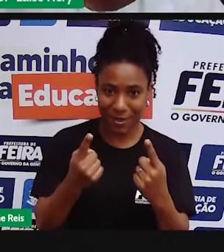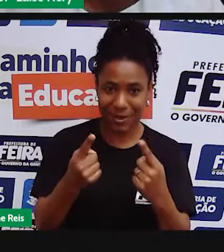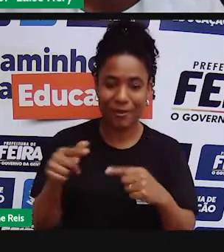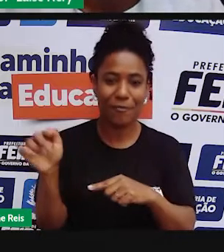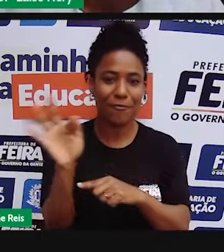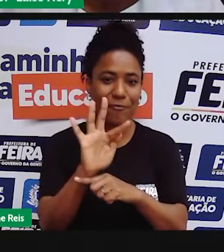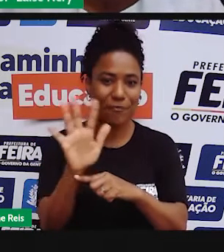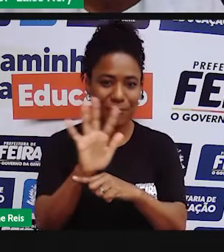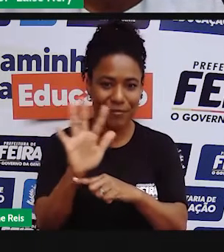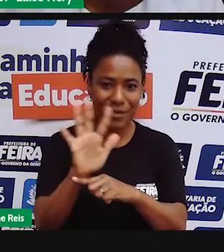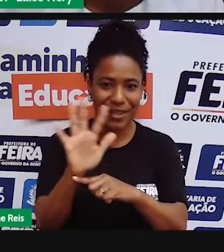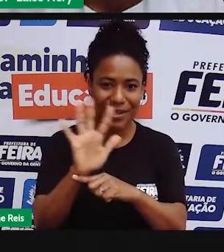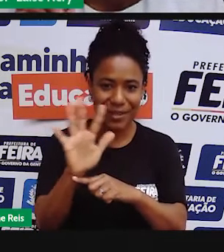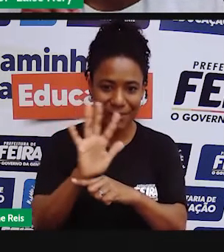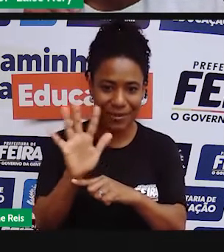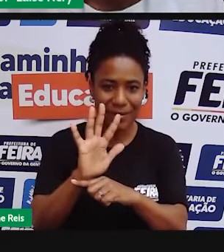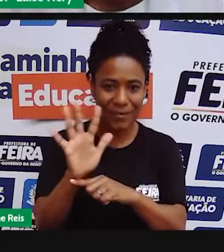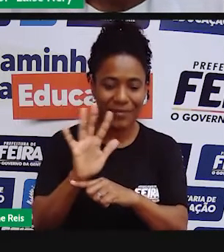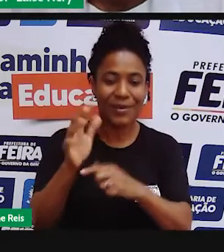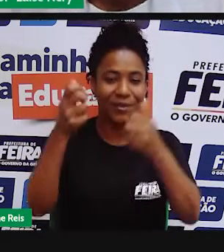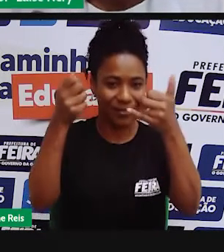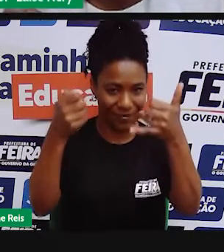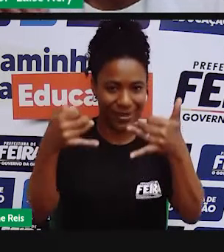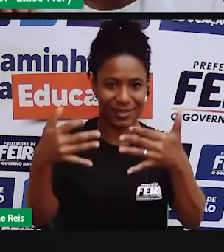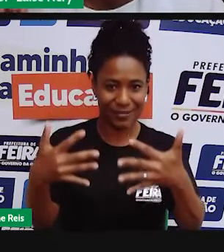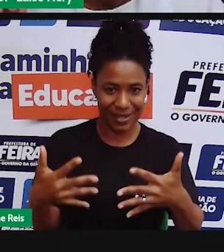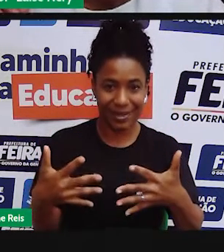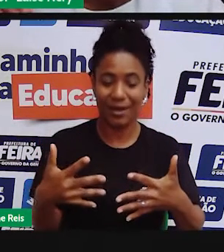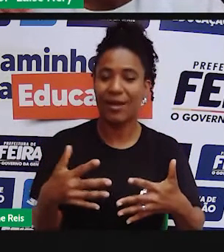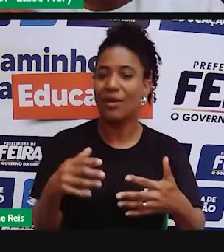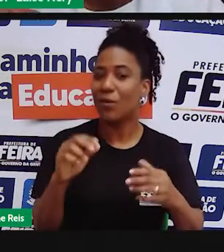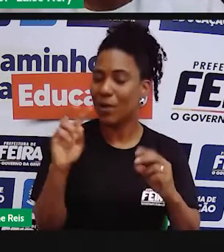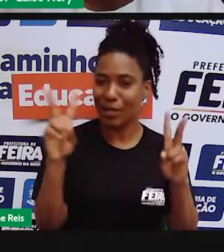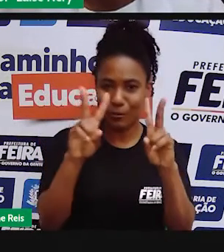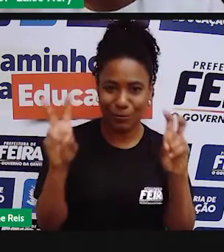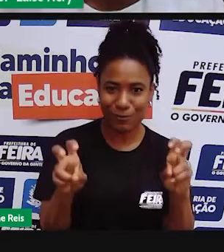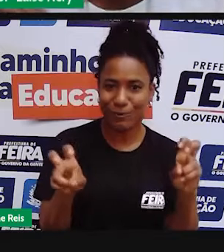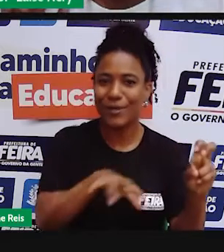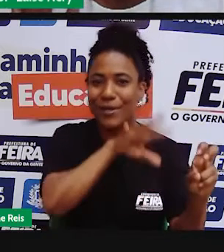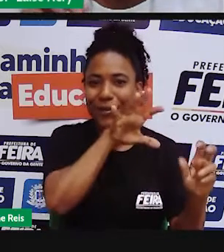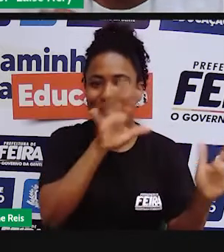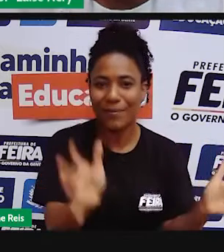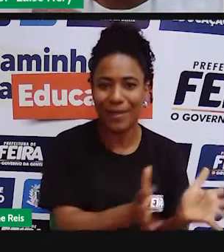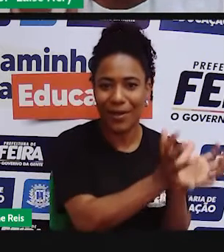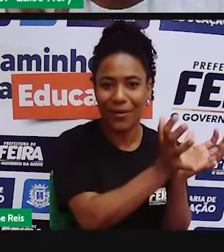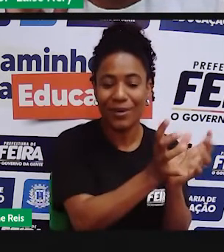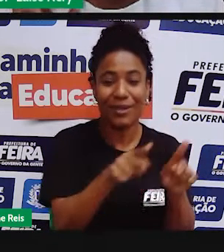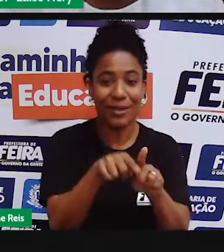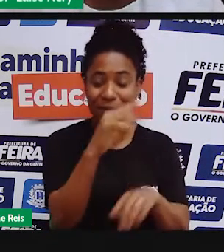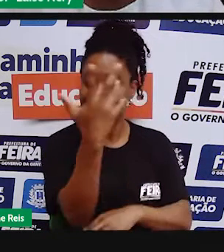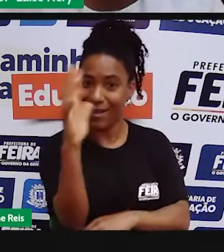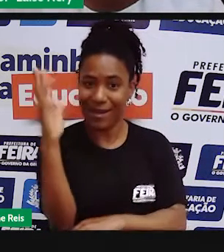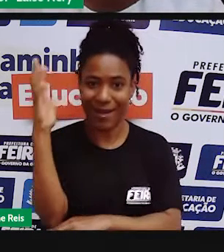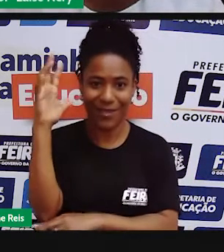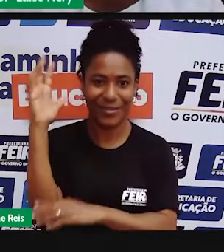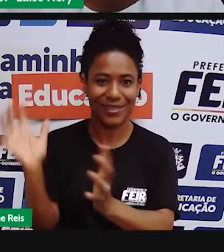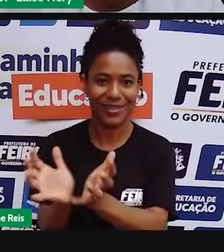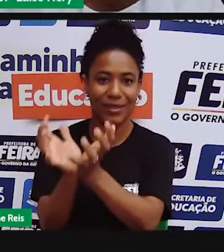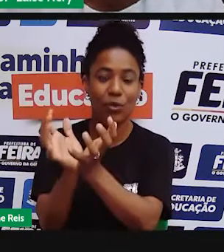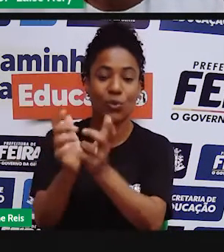Vamos assistir agora a um vídeo que fala da flora e da fauna da